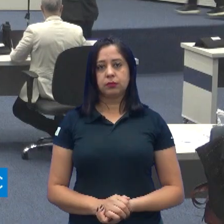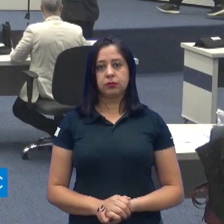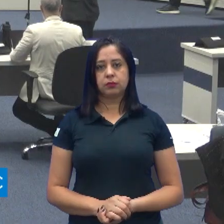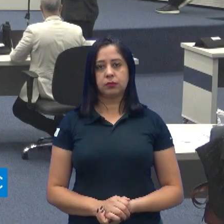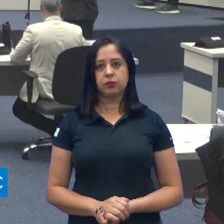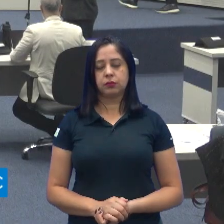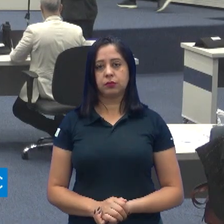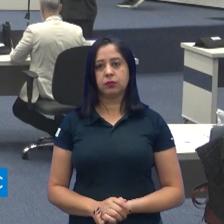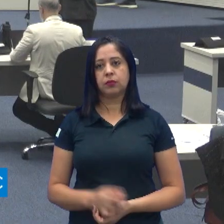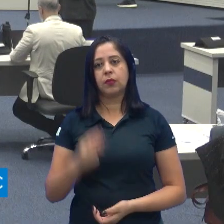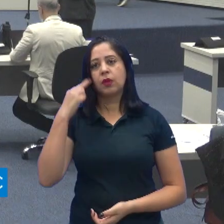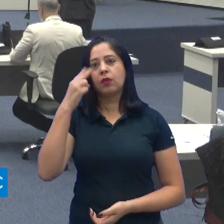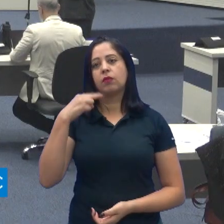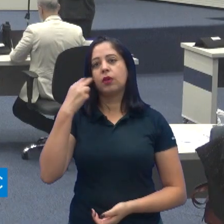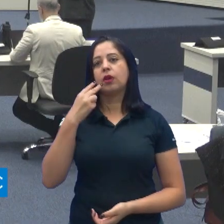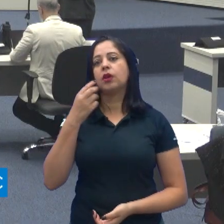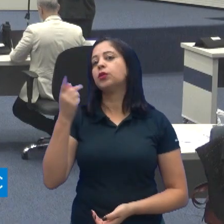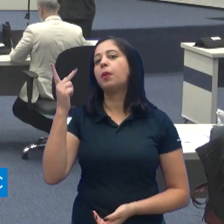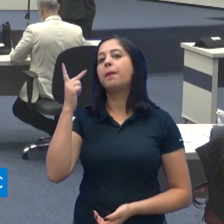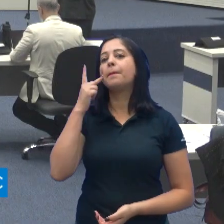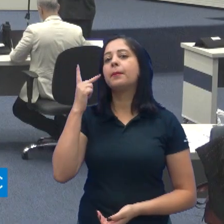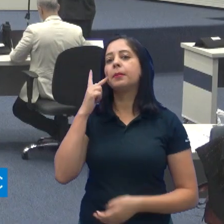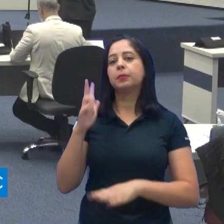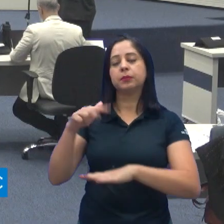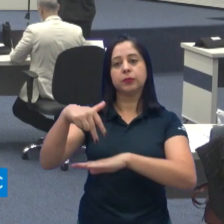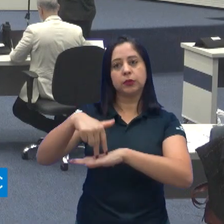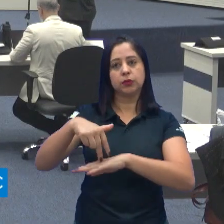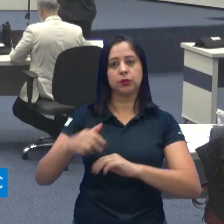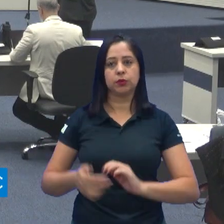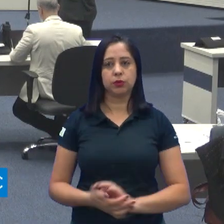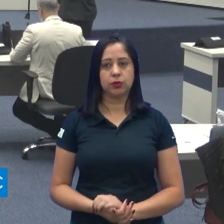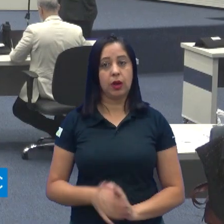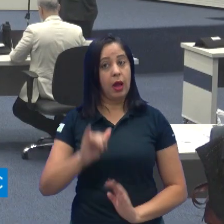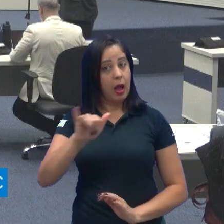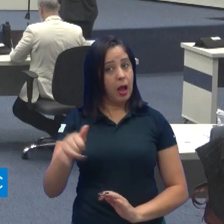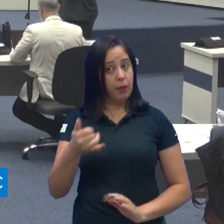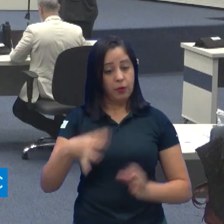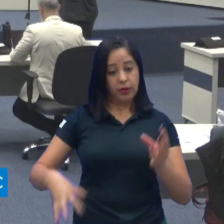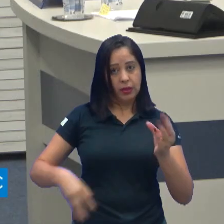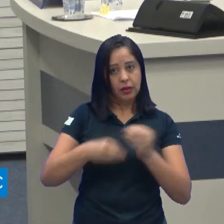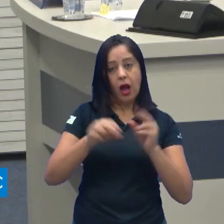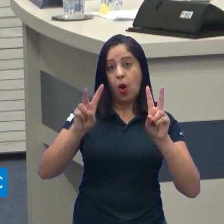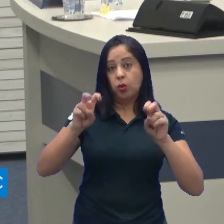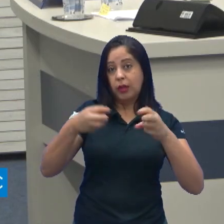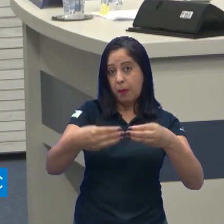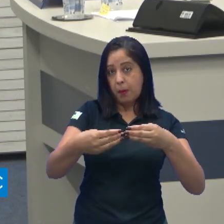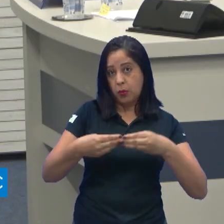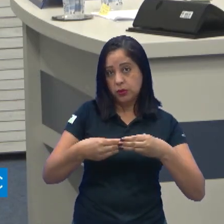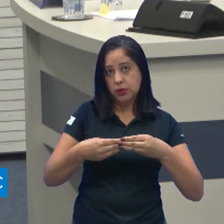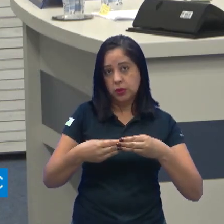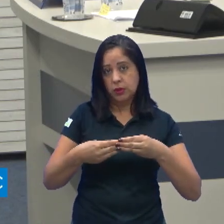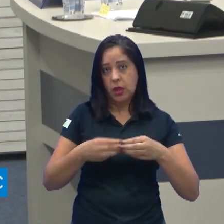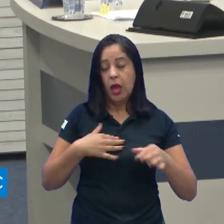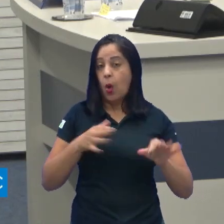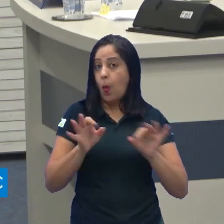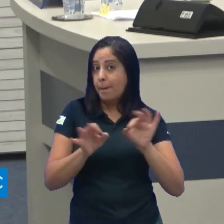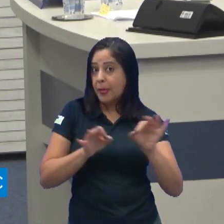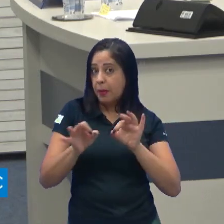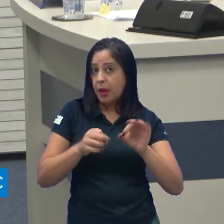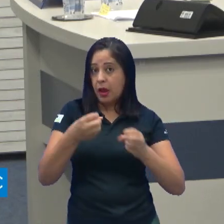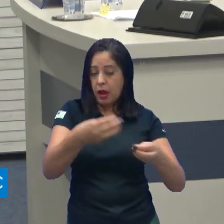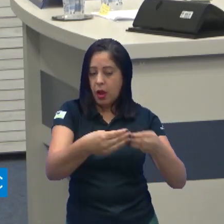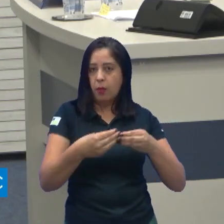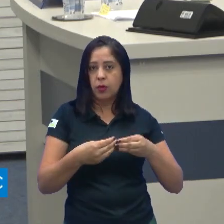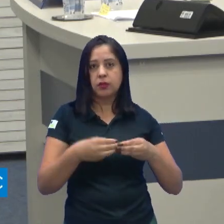Justificativa de votação, vereador Rafael Pascucci. Senhor presidente, aproveitando falar em moção, hoje eu apresentei uma moção para a